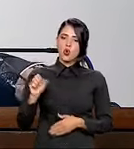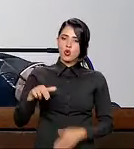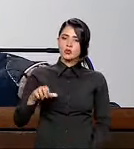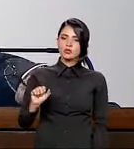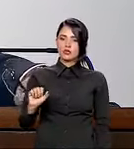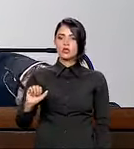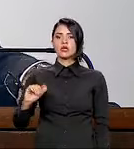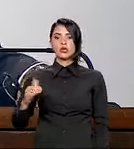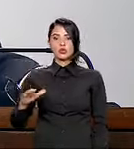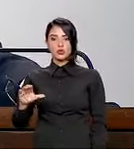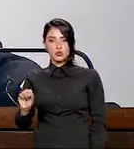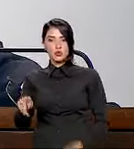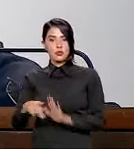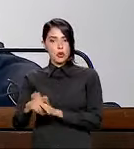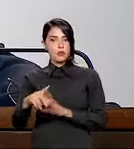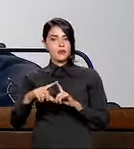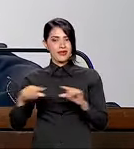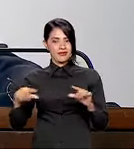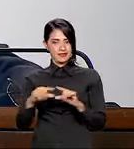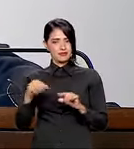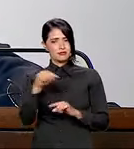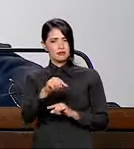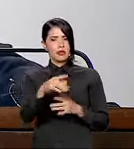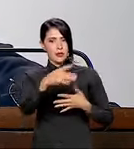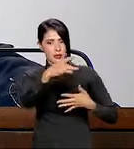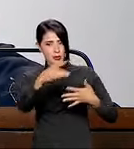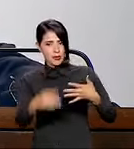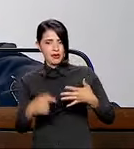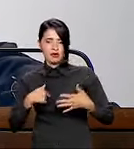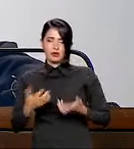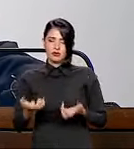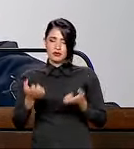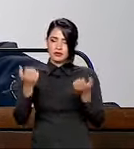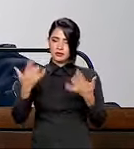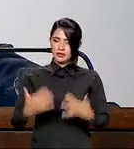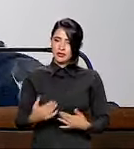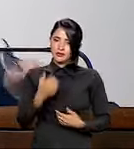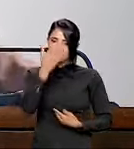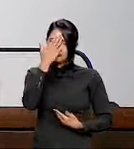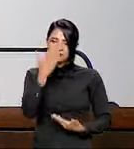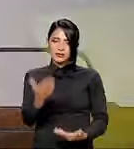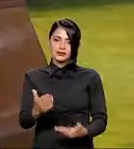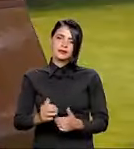Esses são os fatos que eu queria explicar sobre essa reunião de hoje. Muito obrigado.